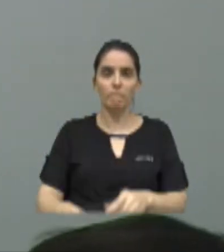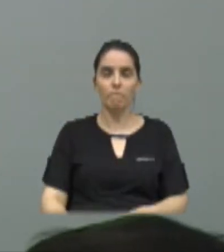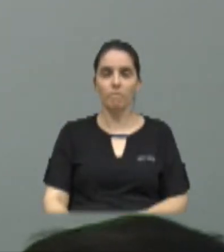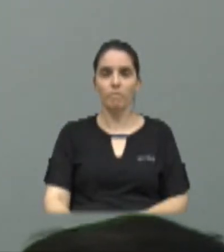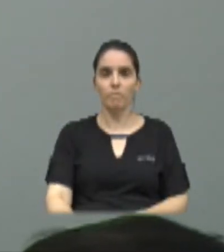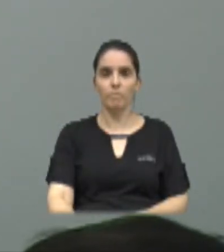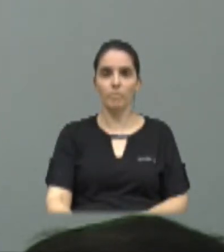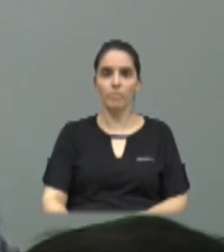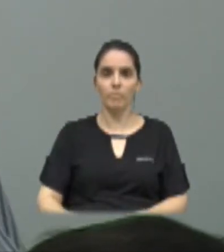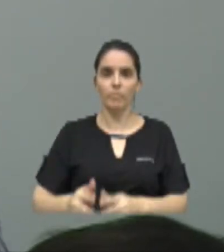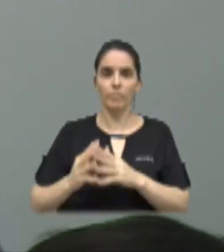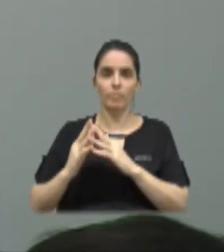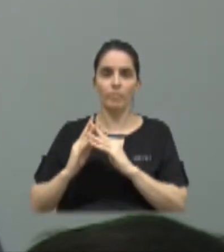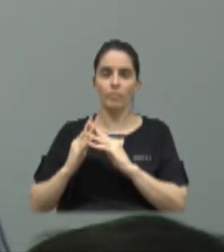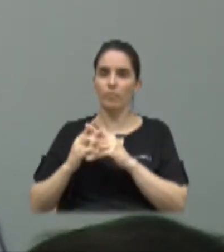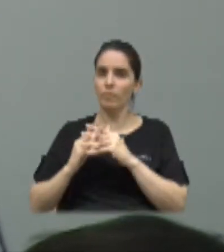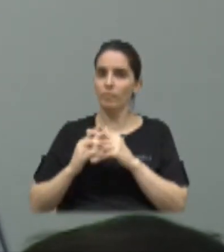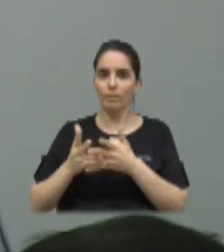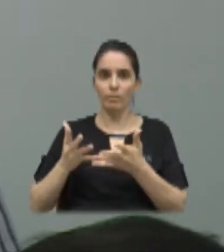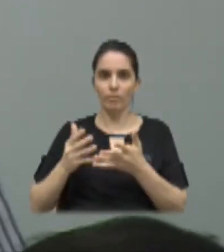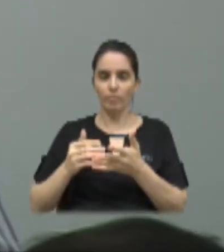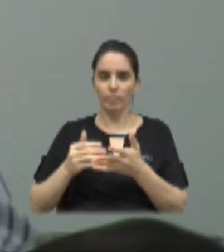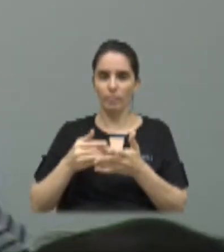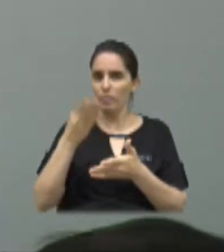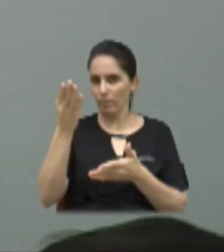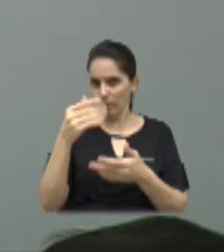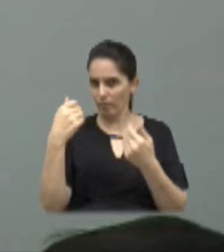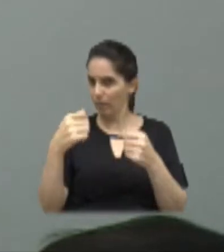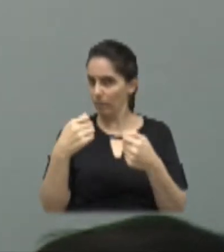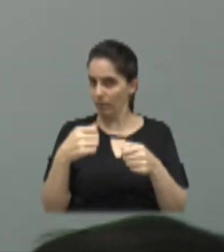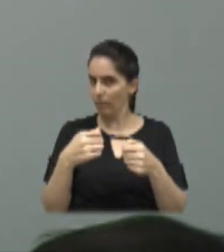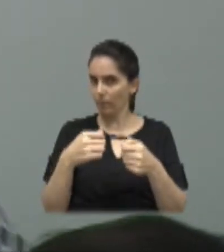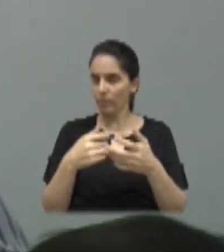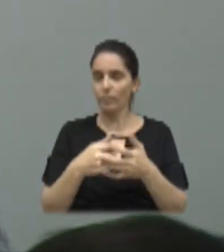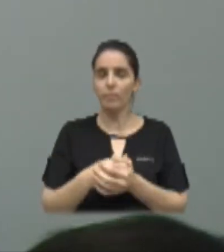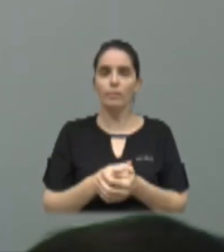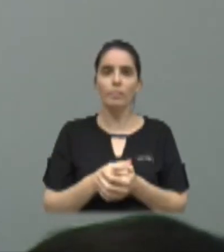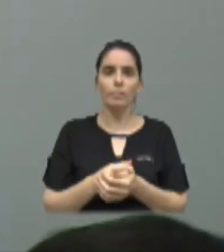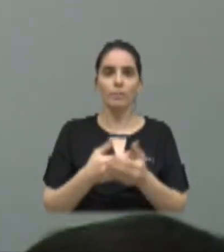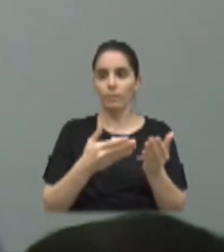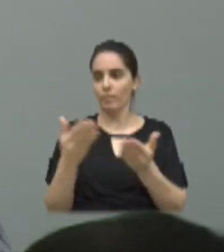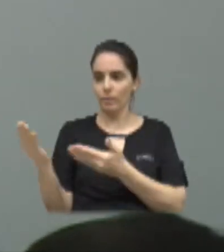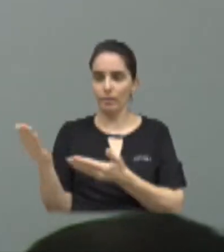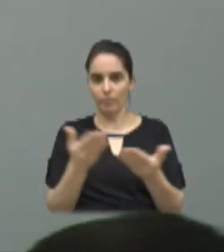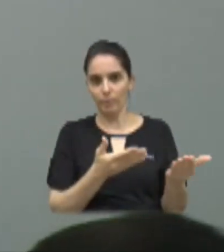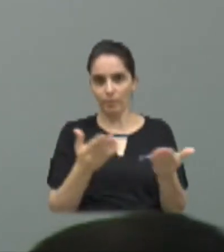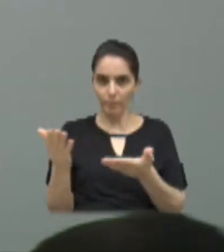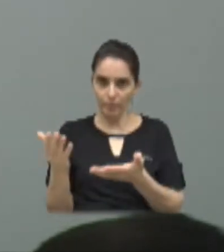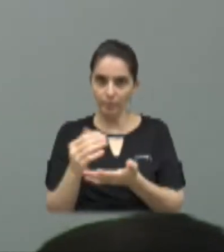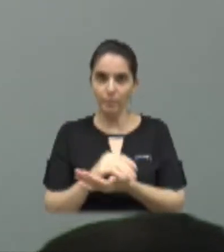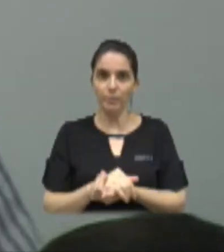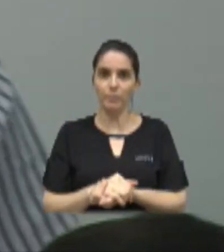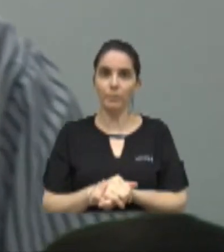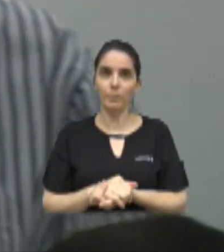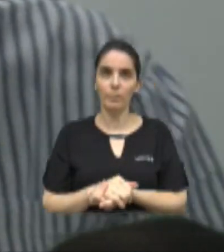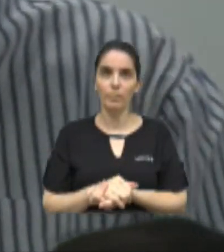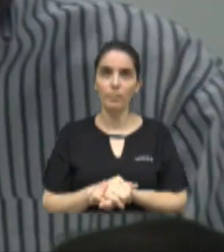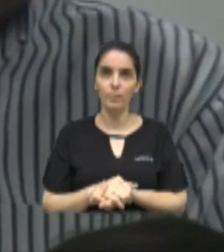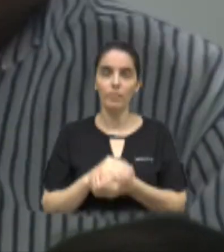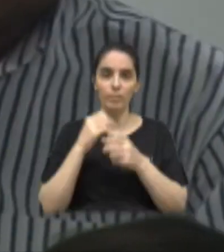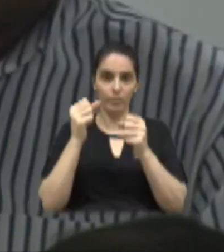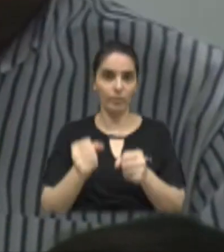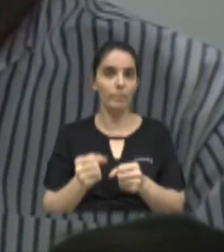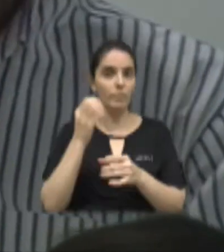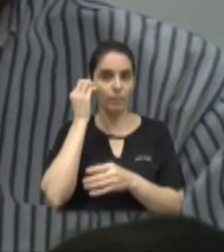praticamente idêntica à resposta que talvez você precisa. Pode ser que contemple na resposta dele a sua... Mas, de qualquer forma, podemos